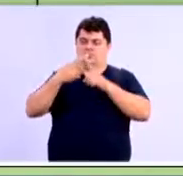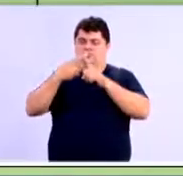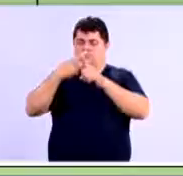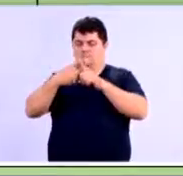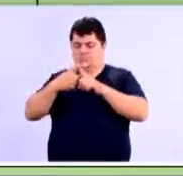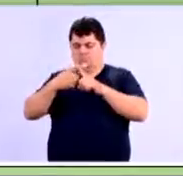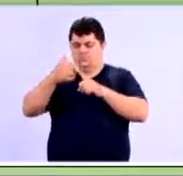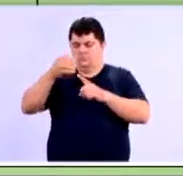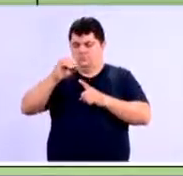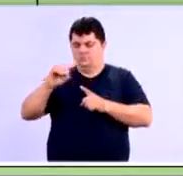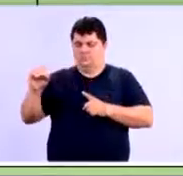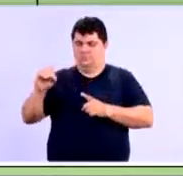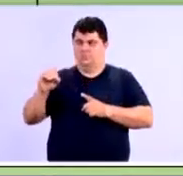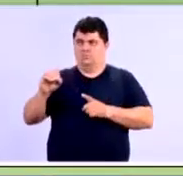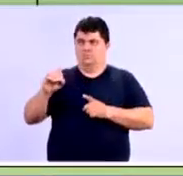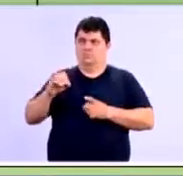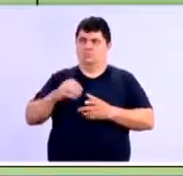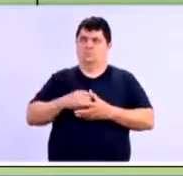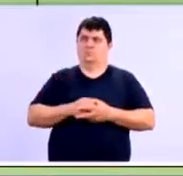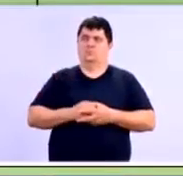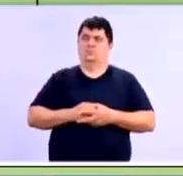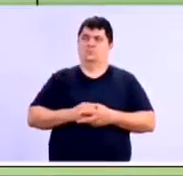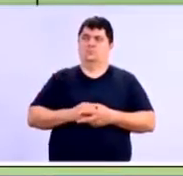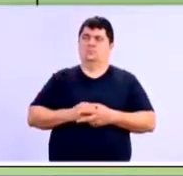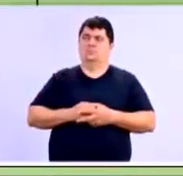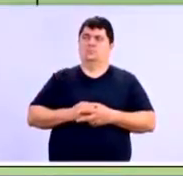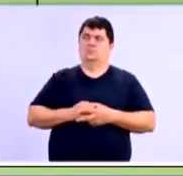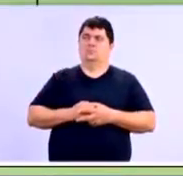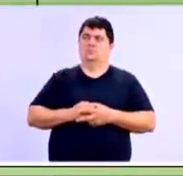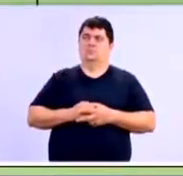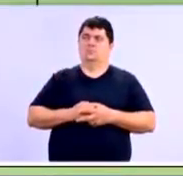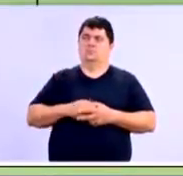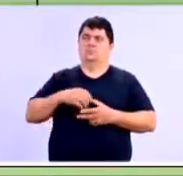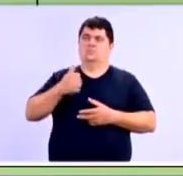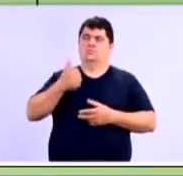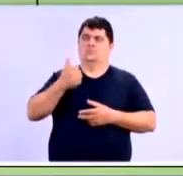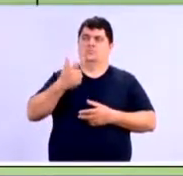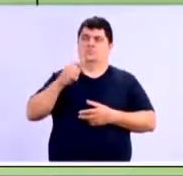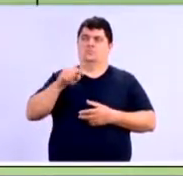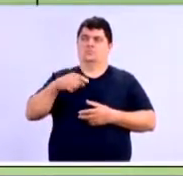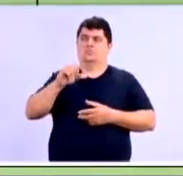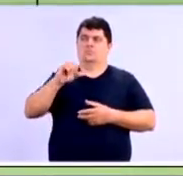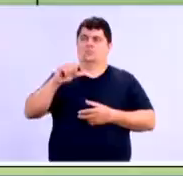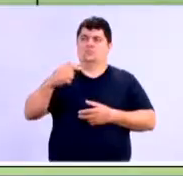0,1297, multiplico por 100 e vou achar o percentual. Quanto é que dá aqui?